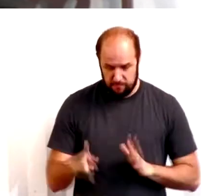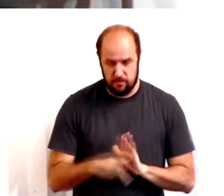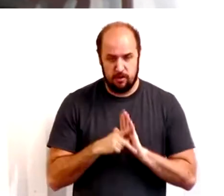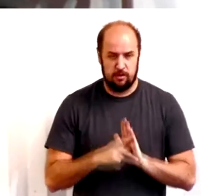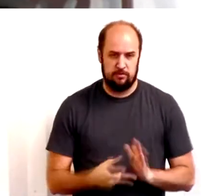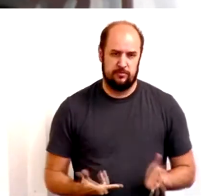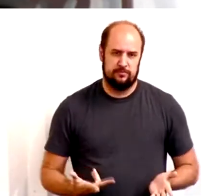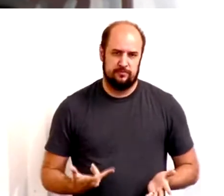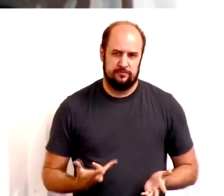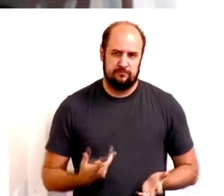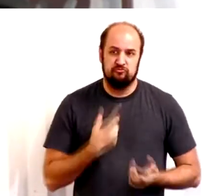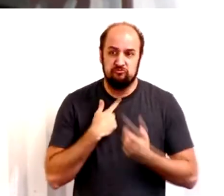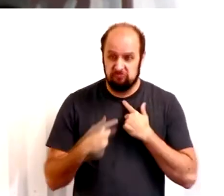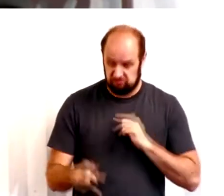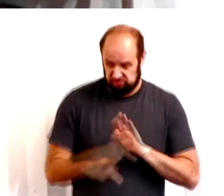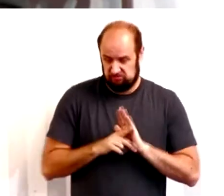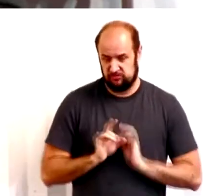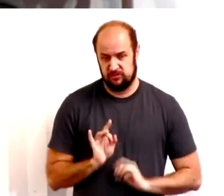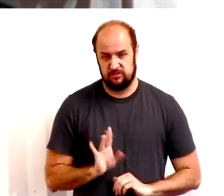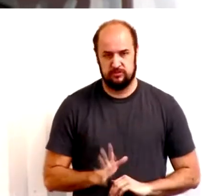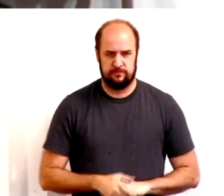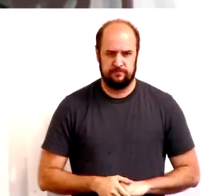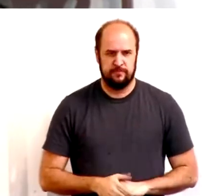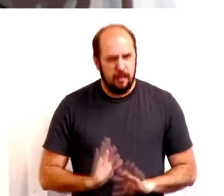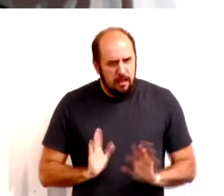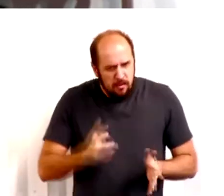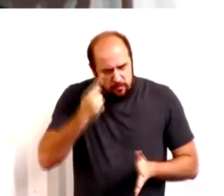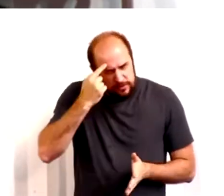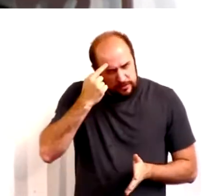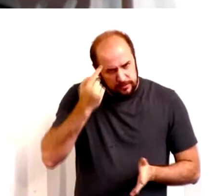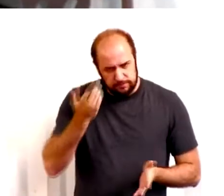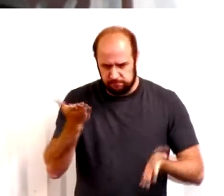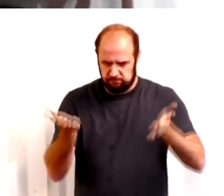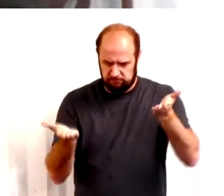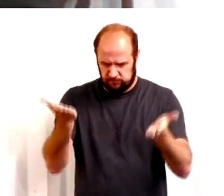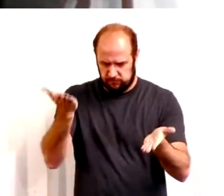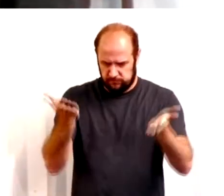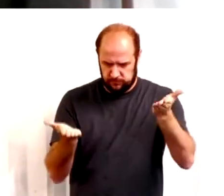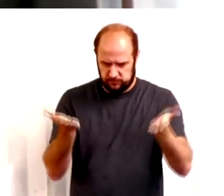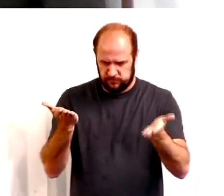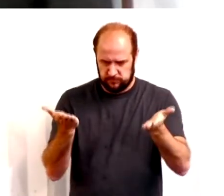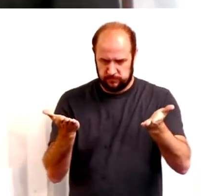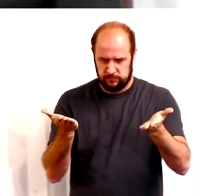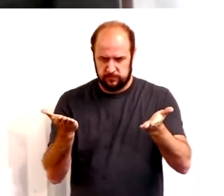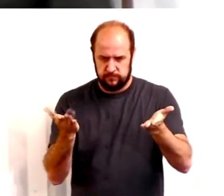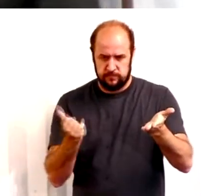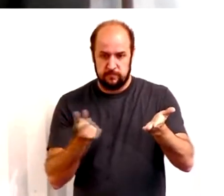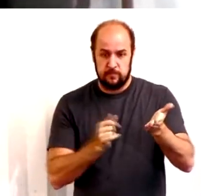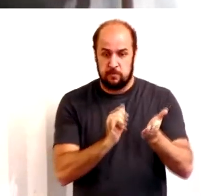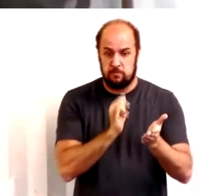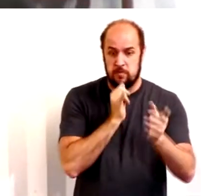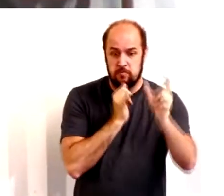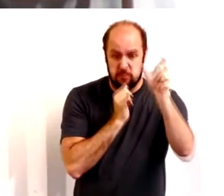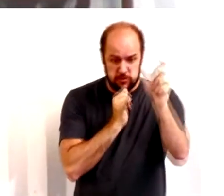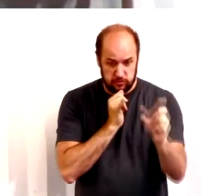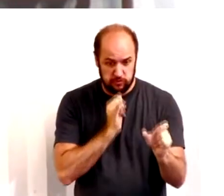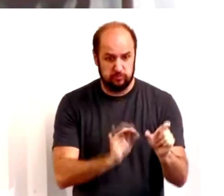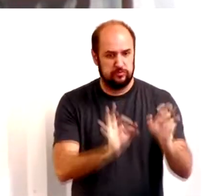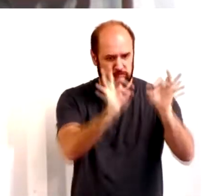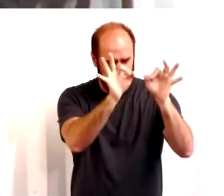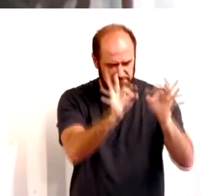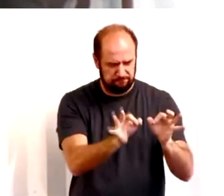necessidades. Se nós colocarmos agora na balança modelos ideais, como